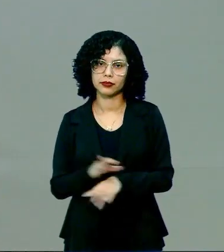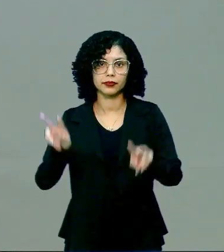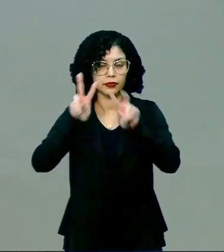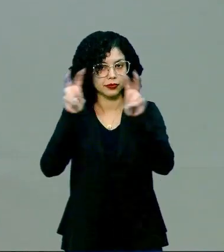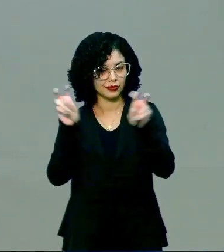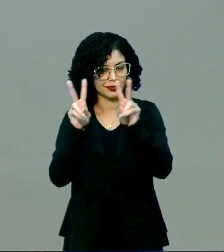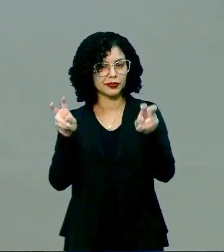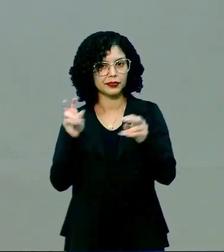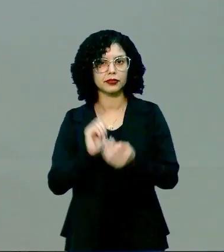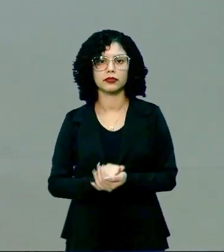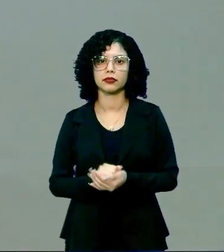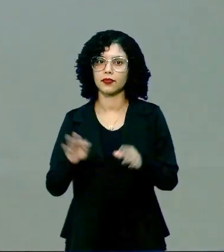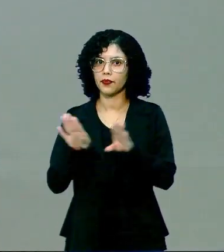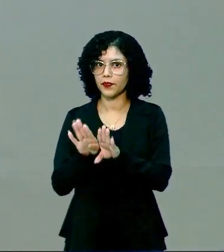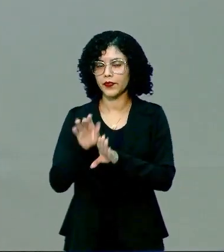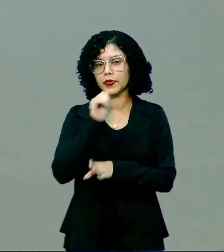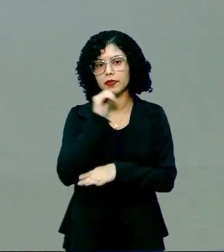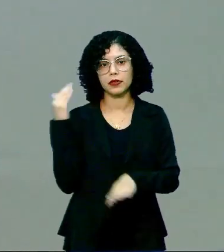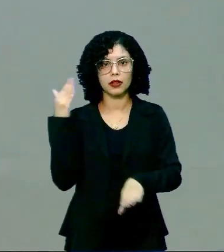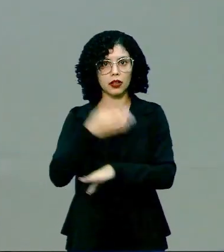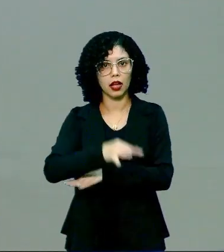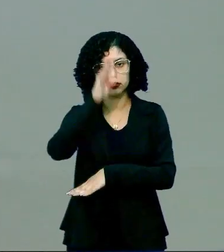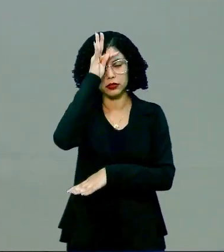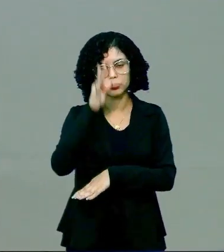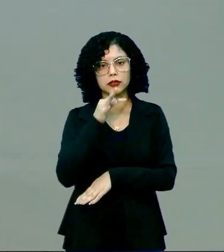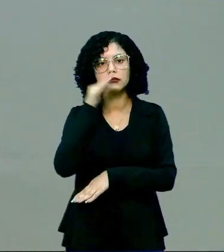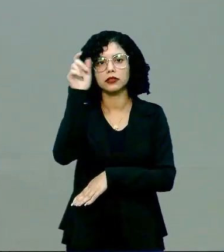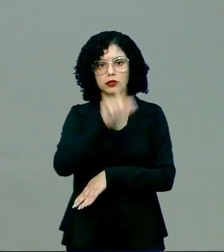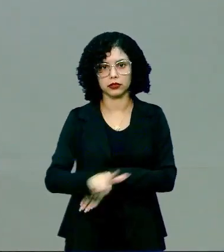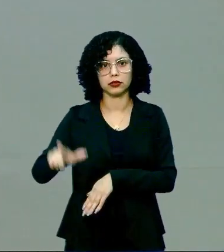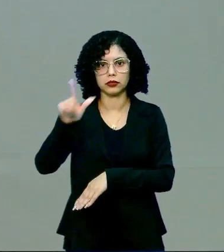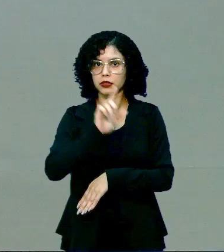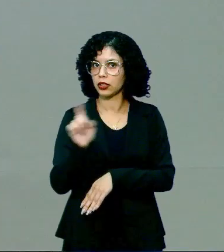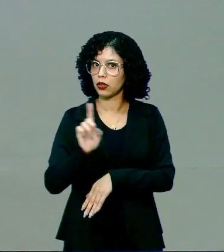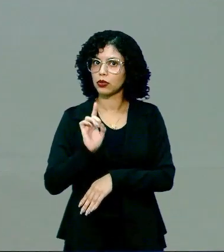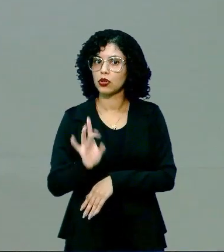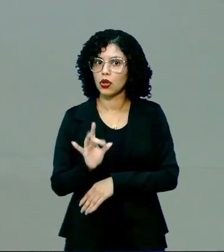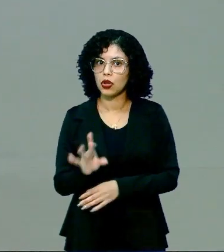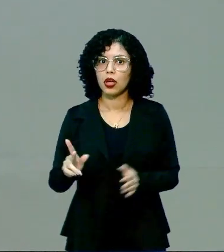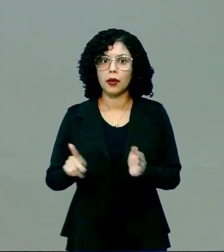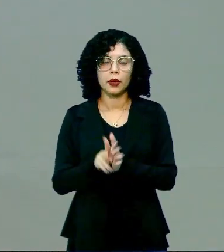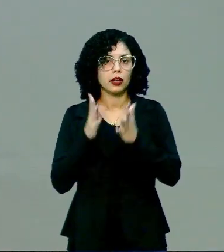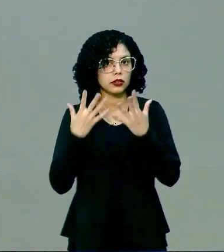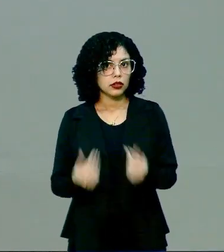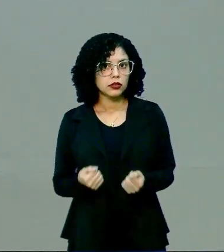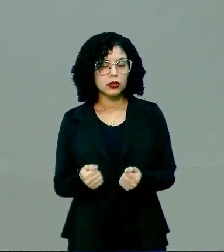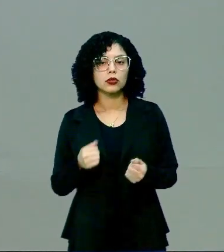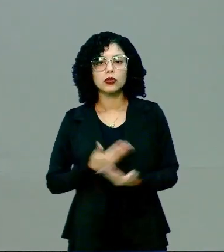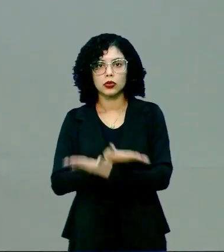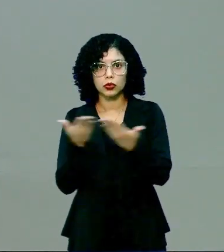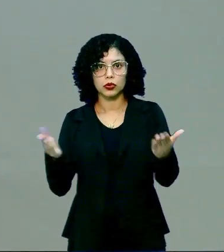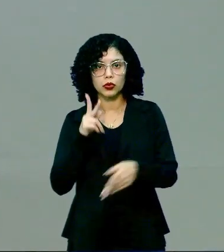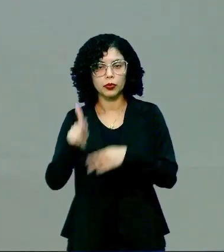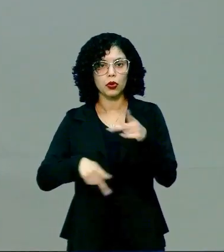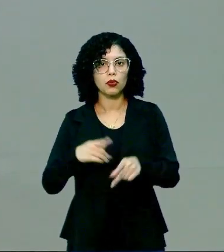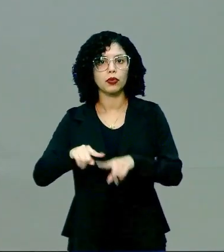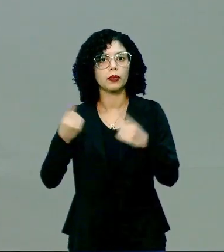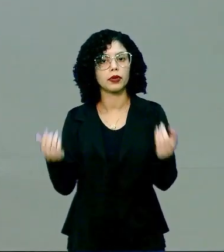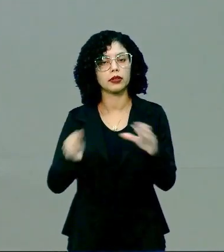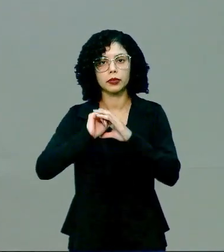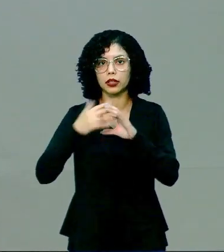ser abordadas e se tornar aí tradição literária, não somente pela aceitação do público, mas